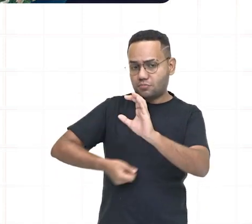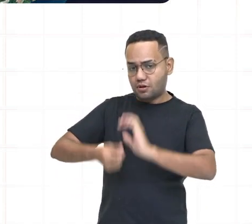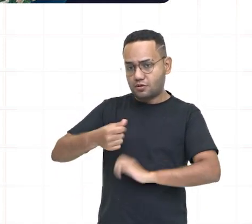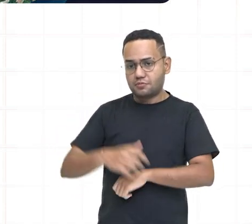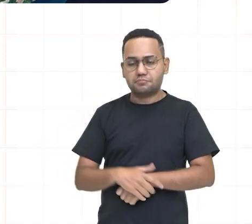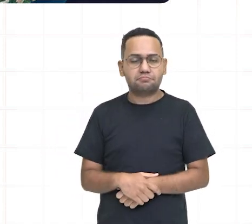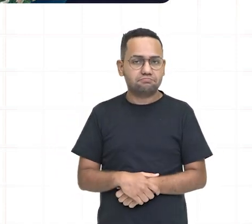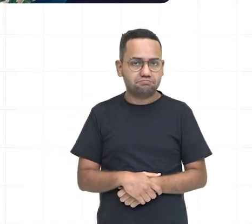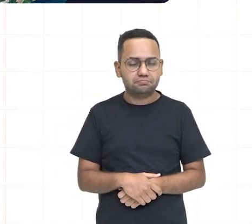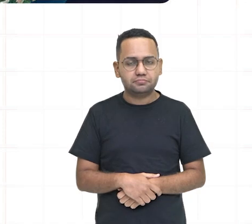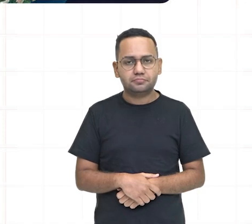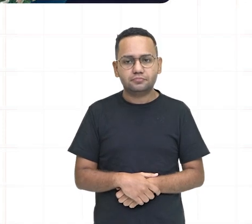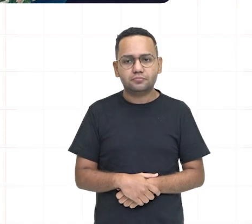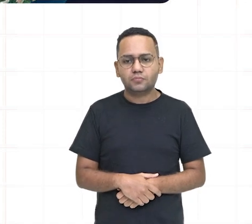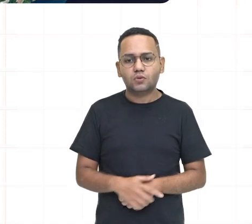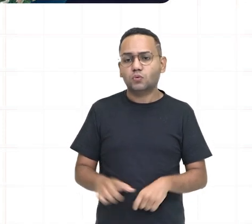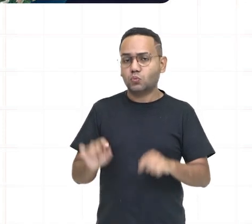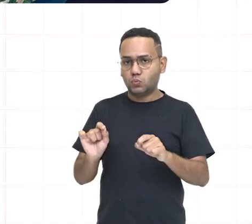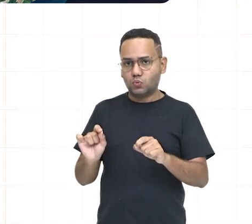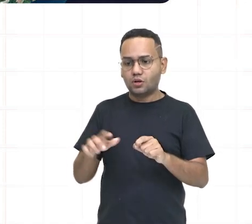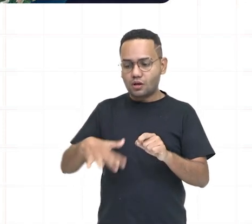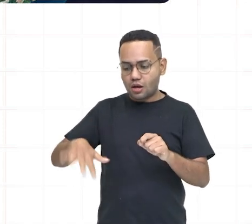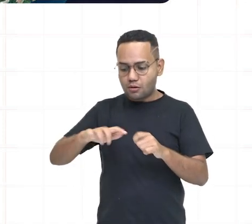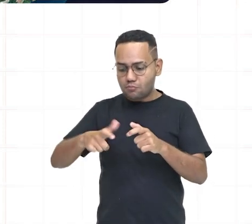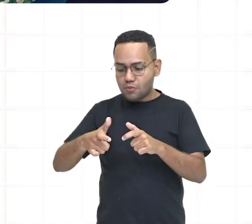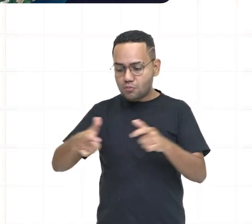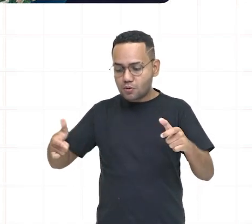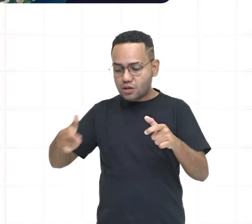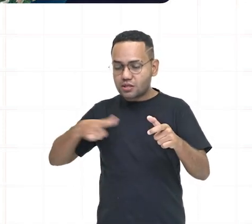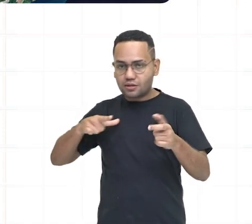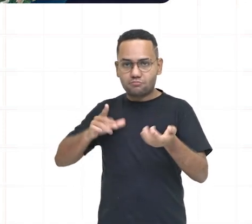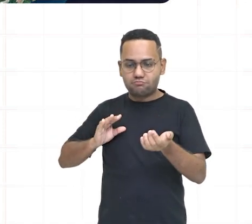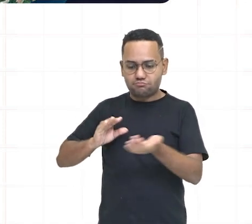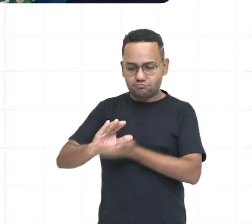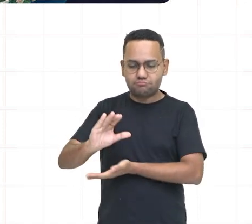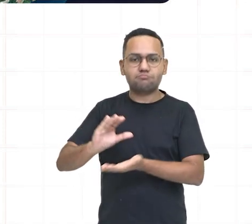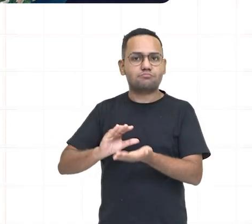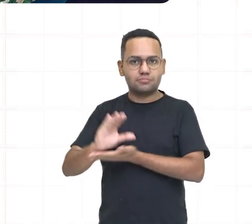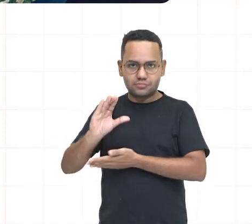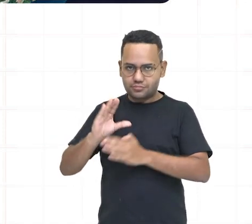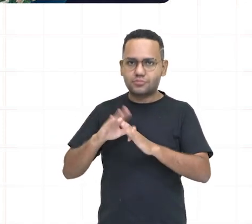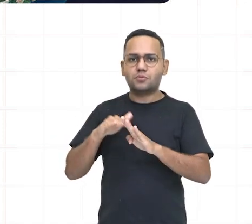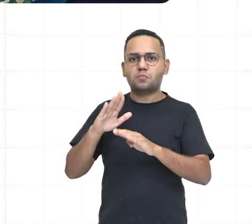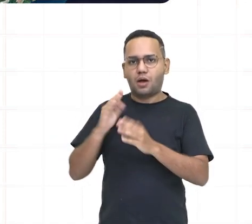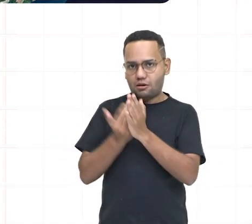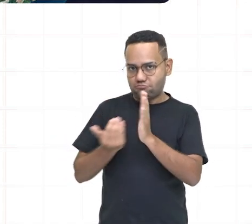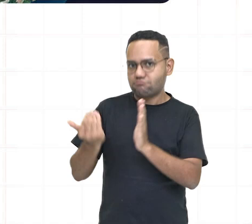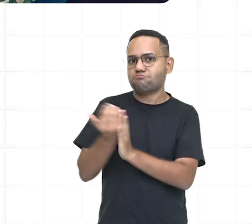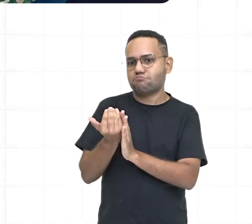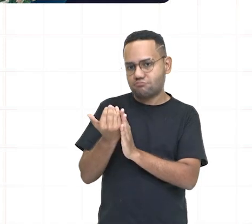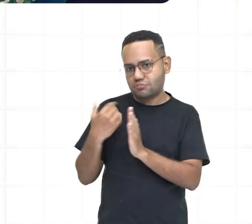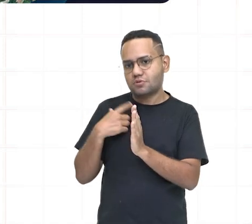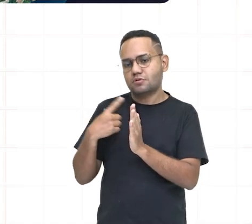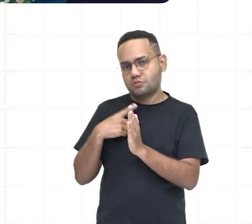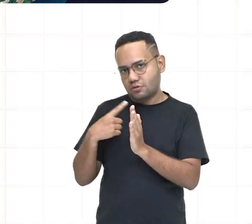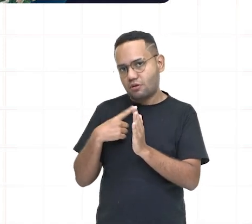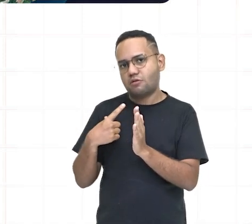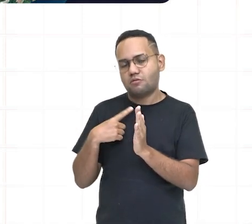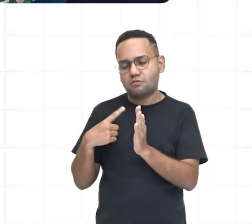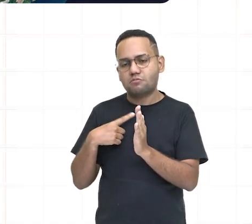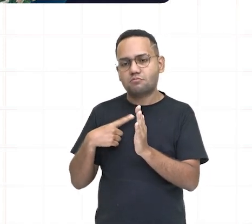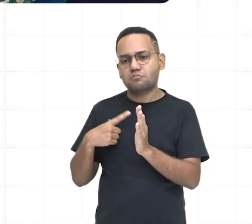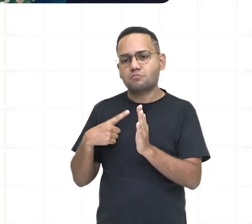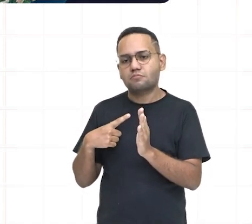capitalista, onde há um maior fomento de capital, há maior ajuntamento populacional e muito provavelmente